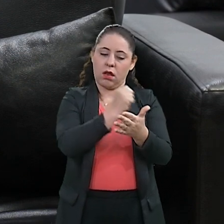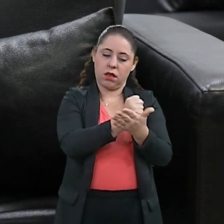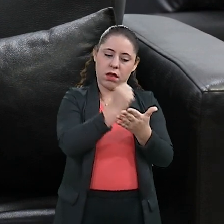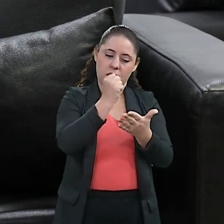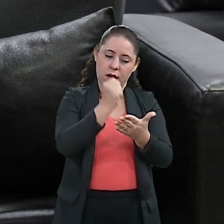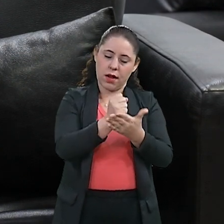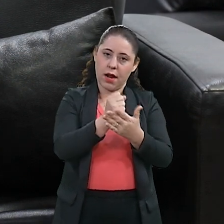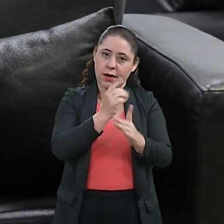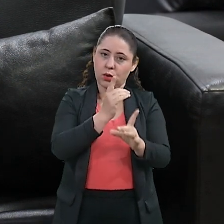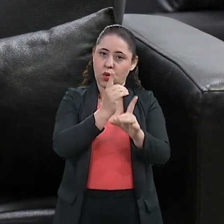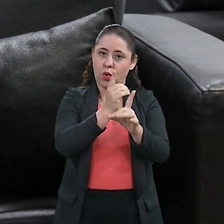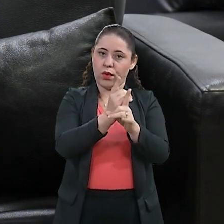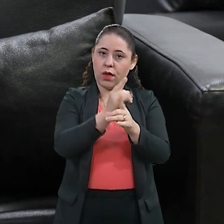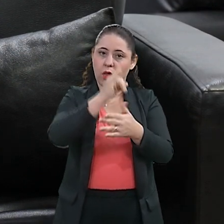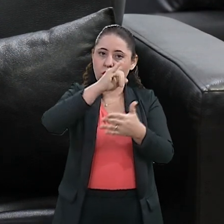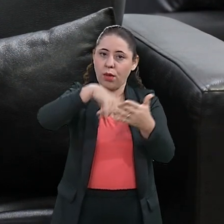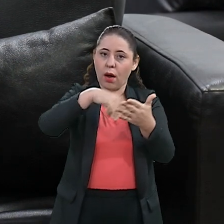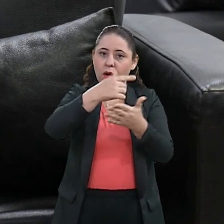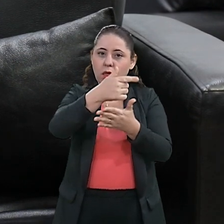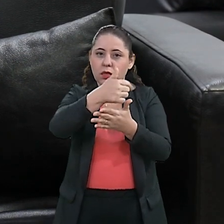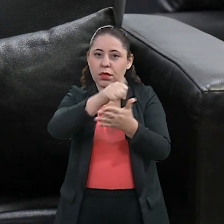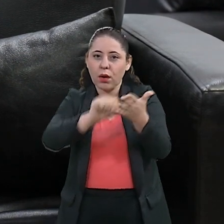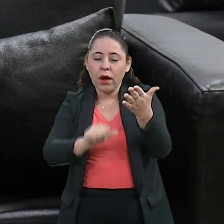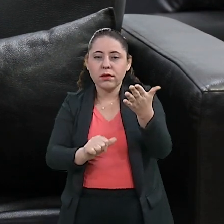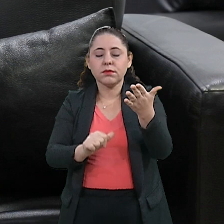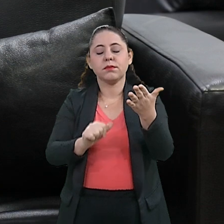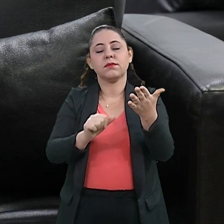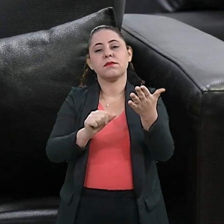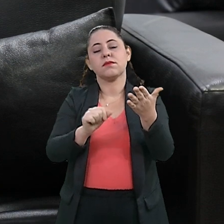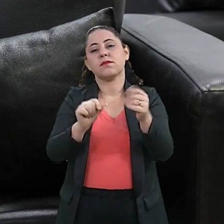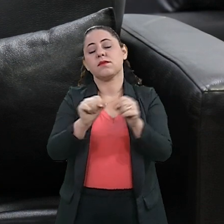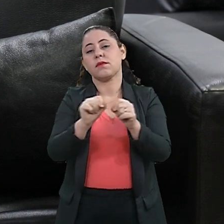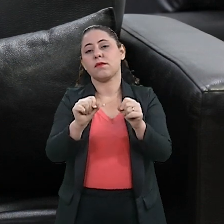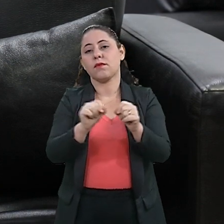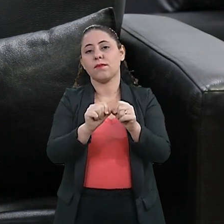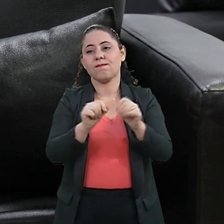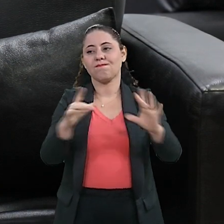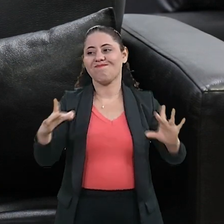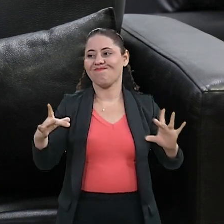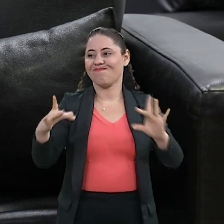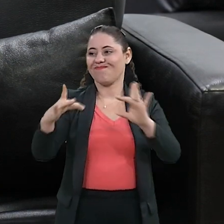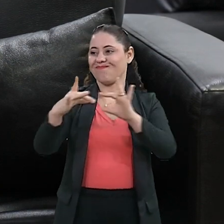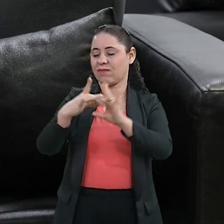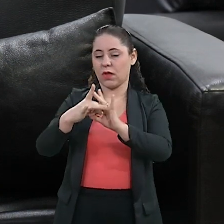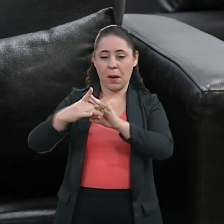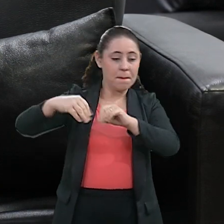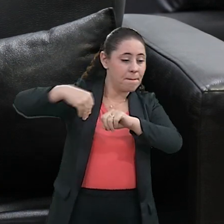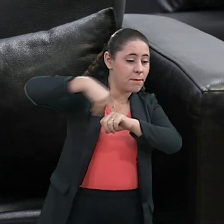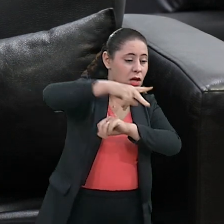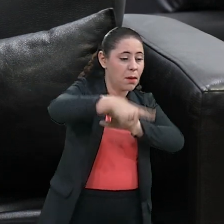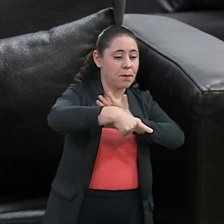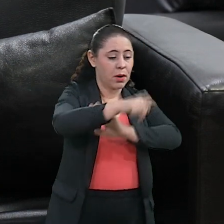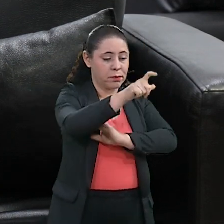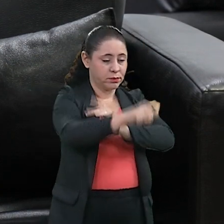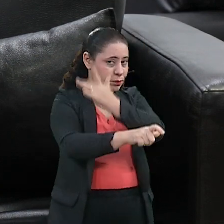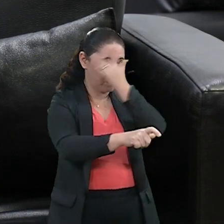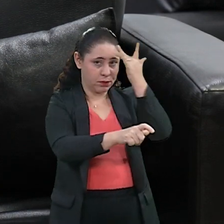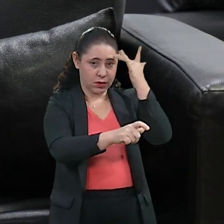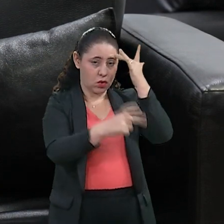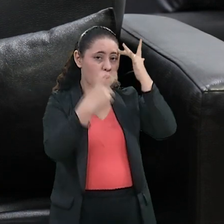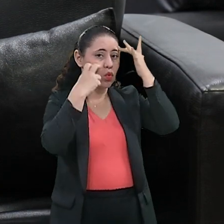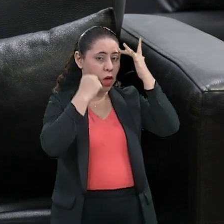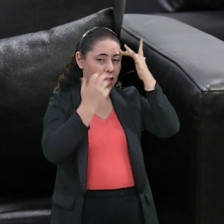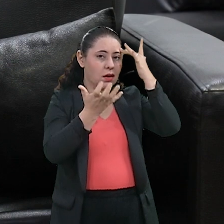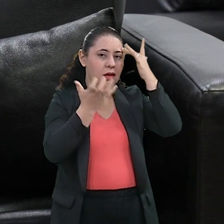dessa comarca localiza os documentos, faz essa ponte para entregar